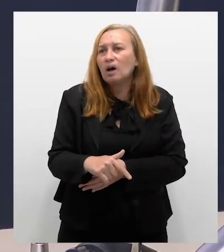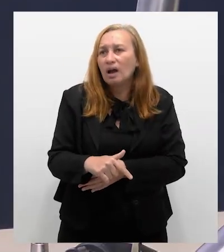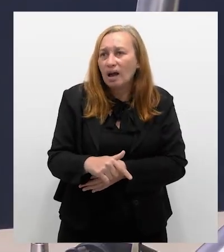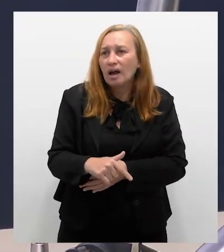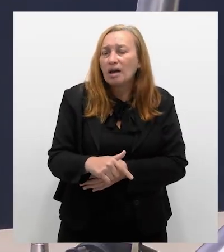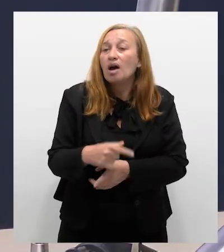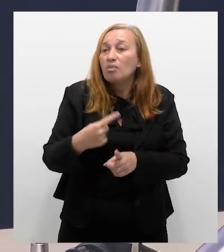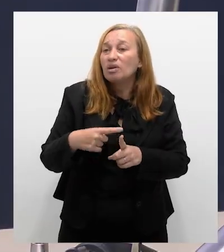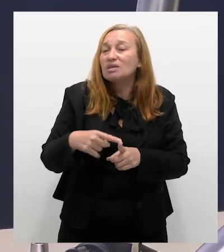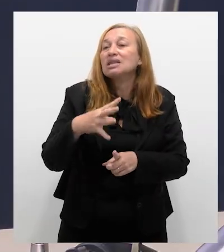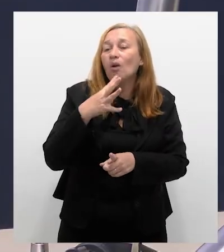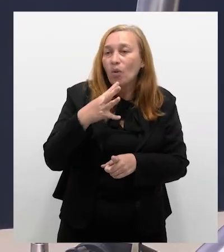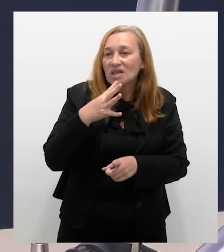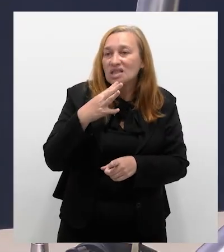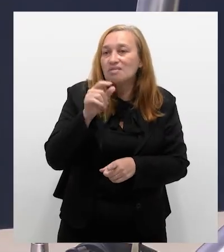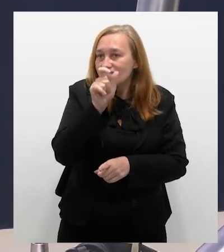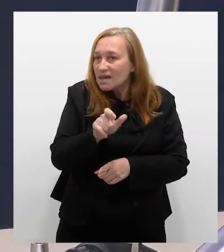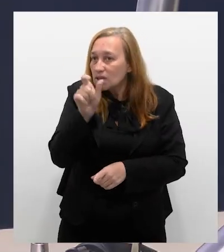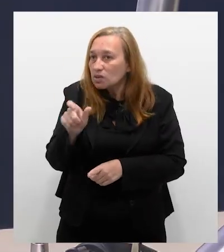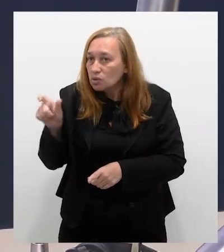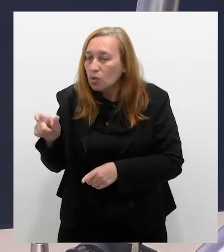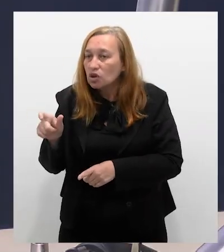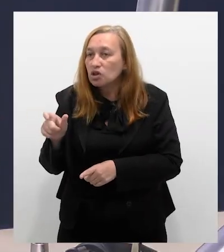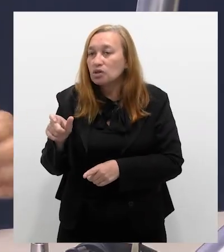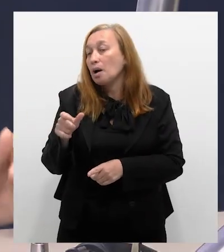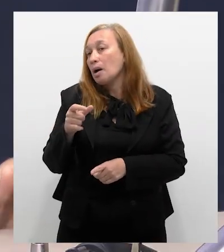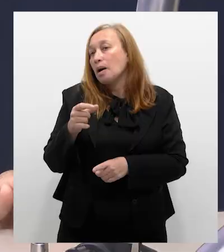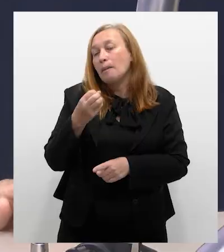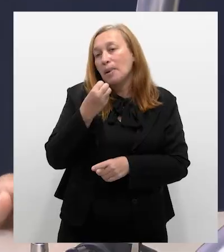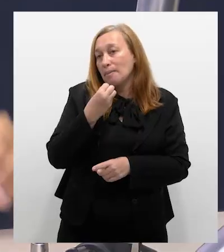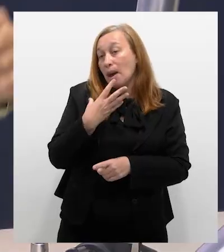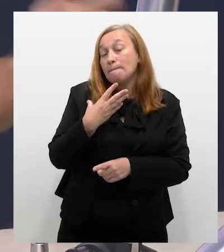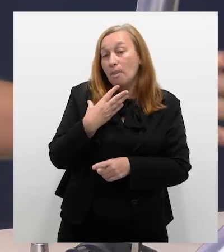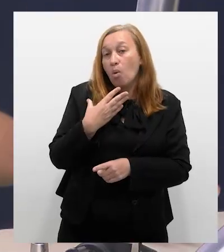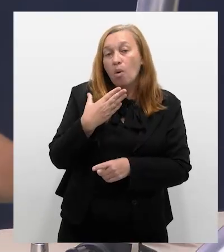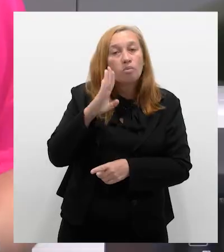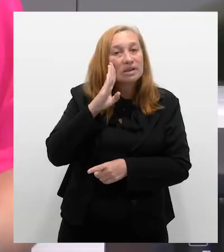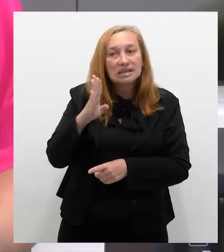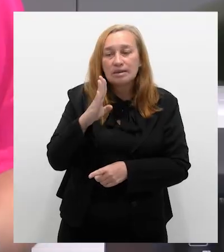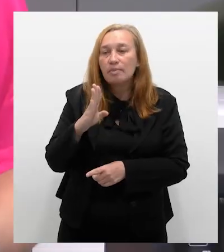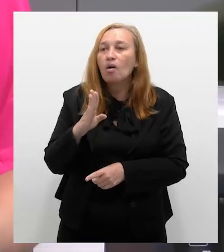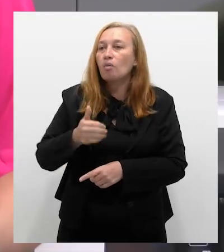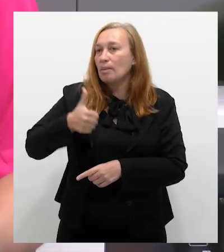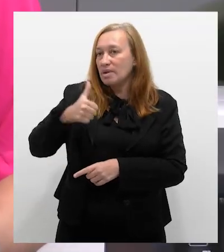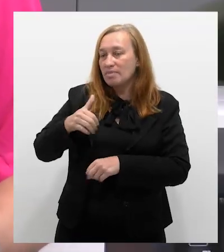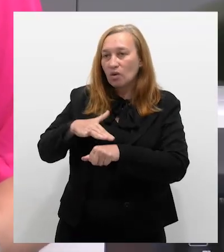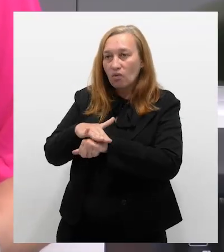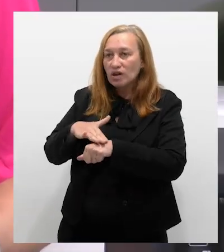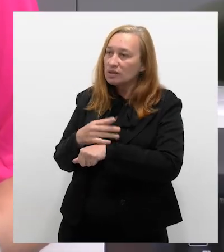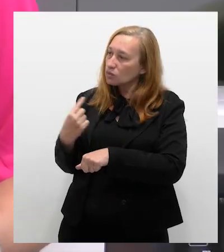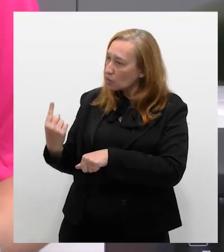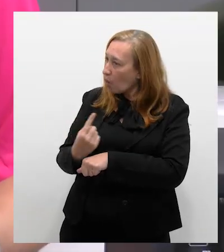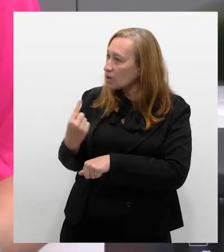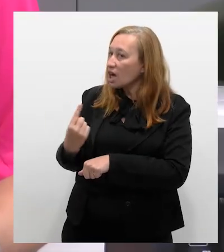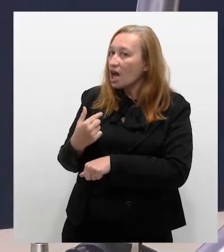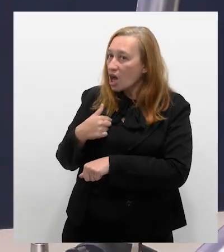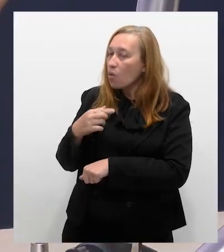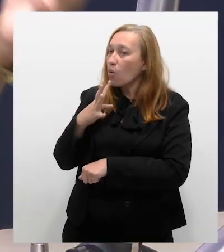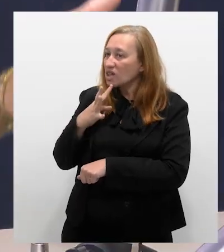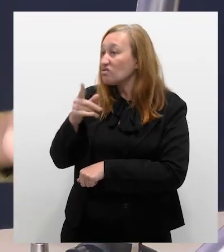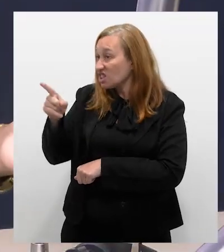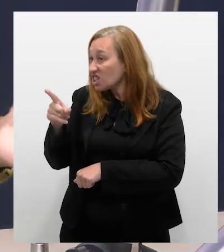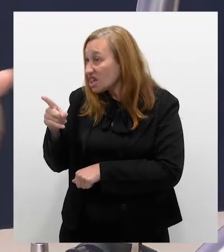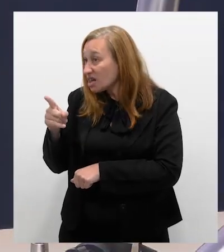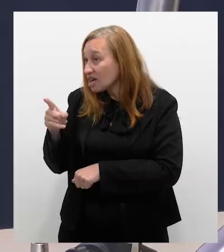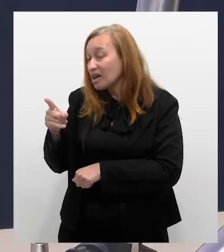fazer, porque você tem que conhecer pessoas. Para mim, conhecer pessoas é a chave. como a nossa primeira conversa. Eu ter